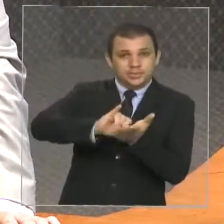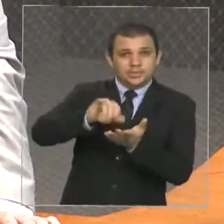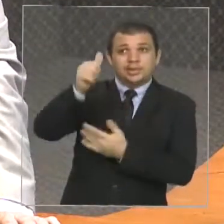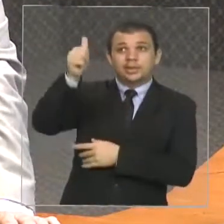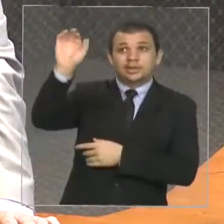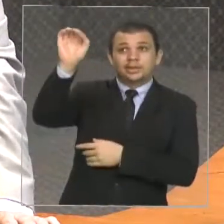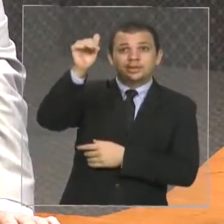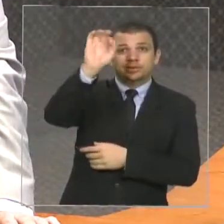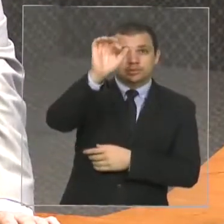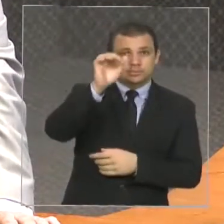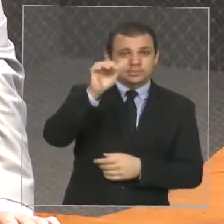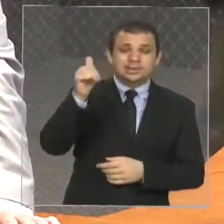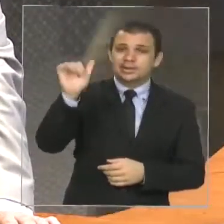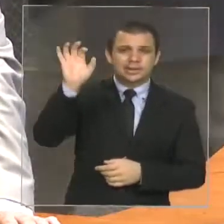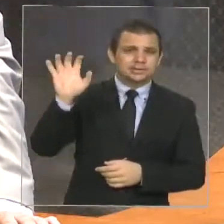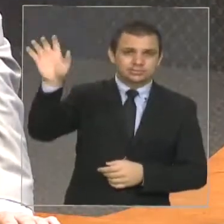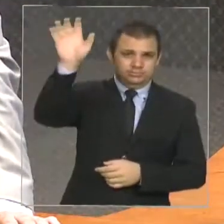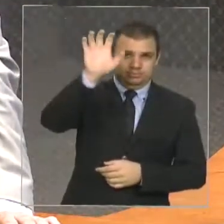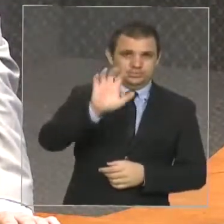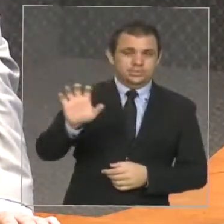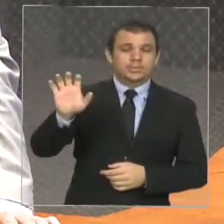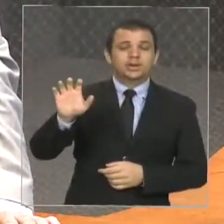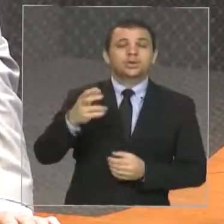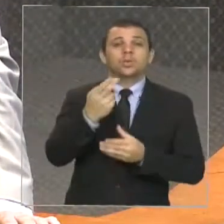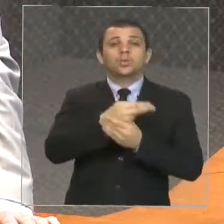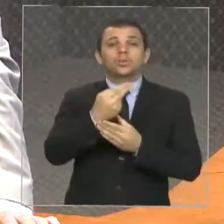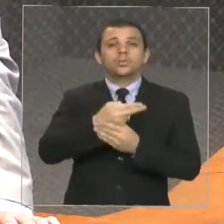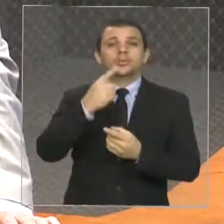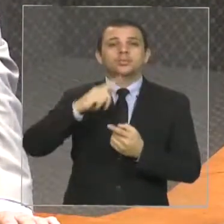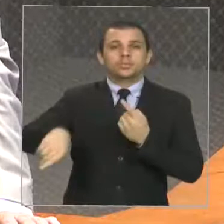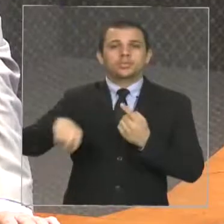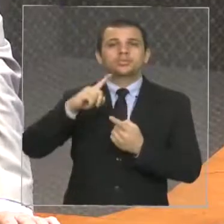E nas 10 capitais, deputado Vinícius,